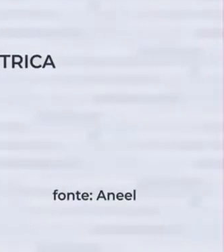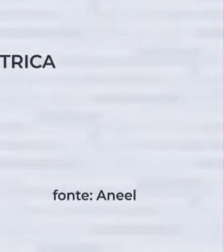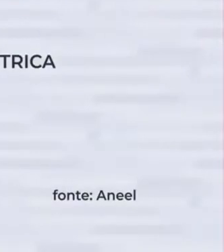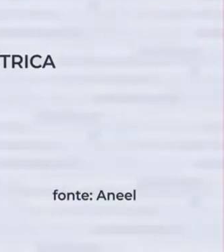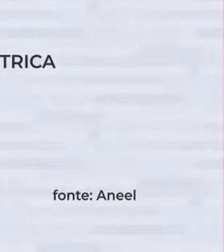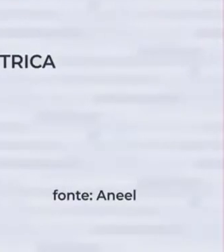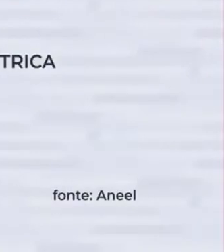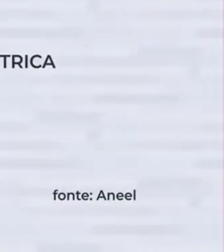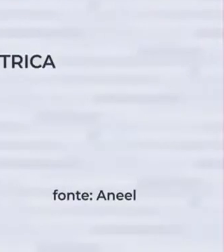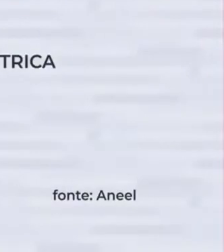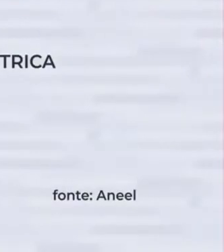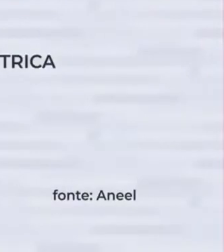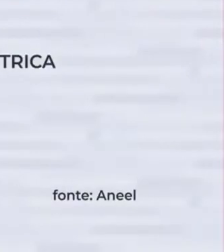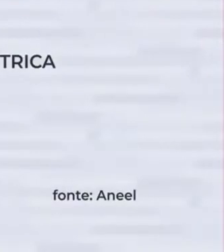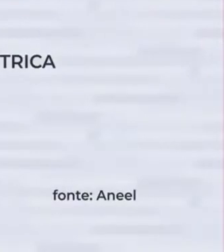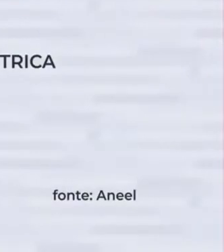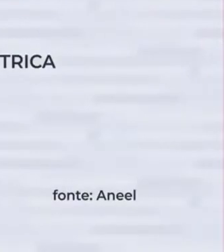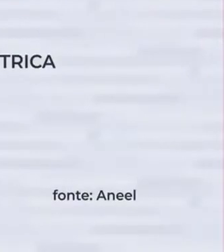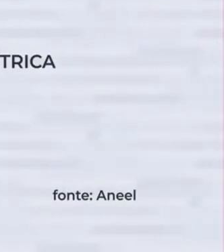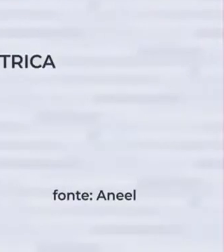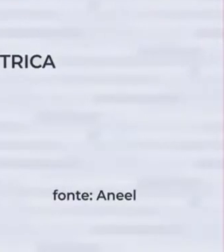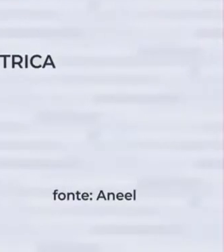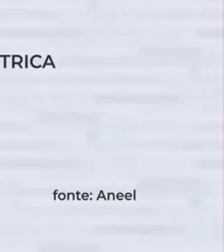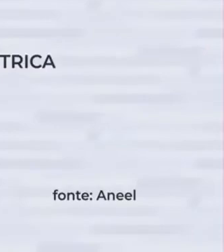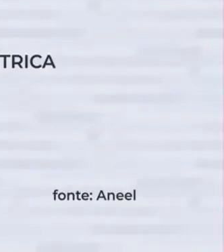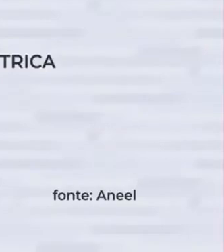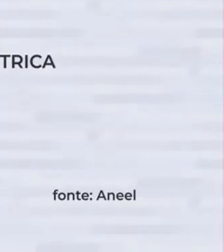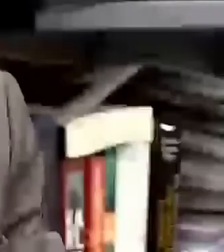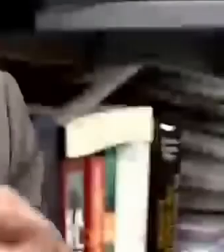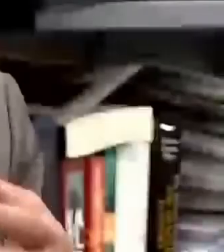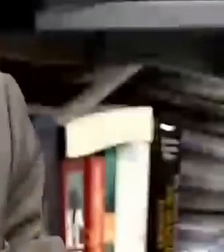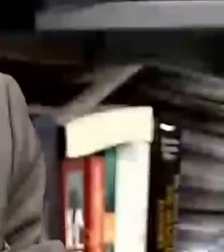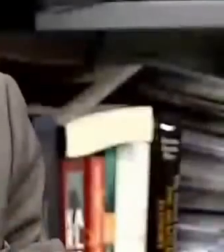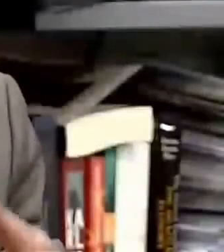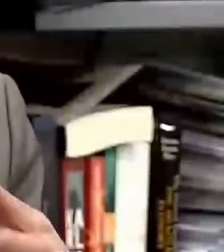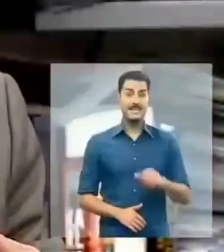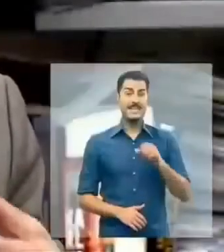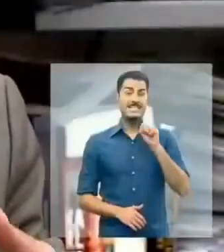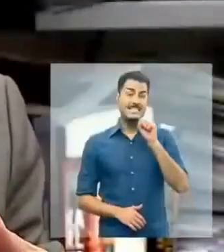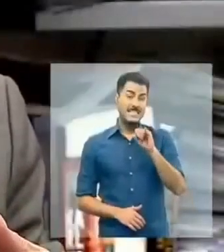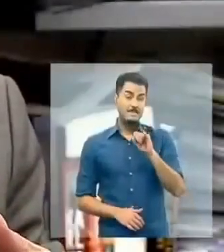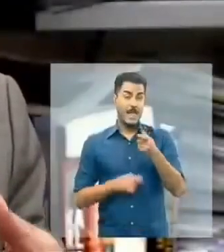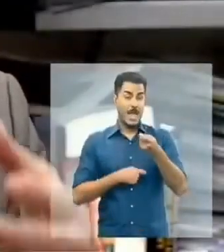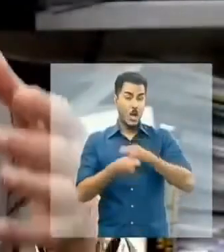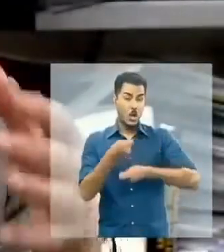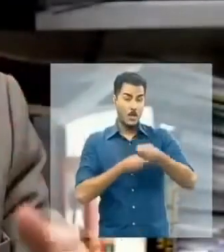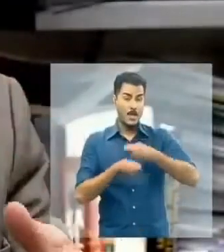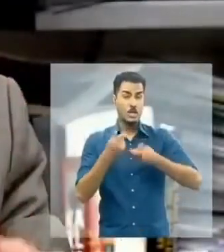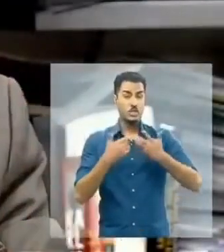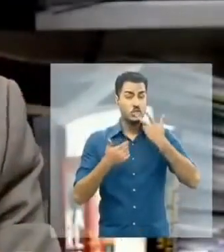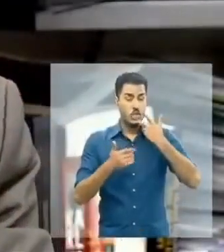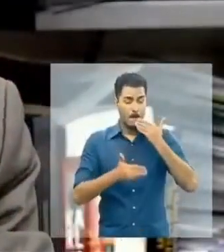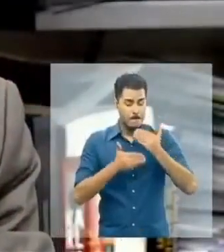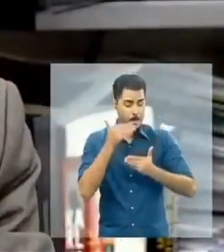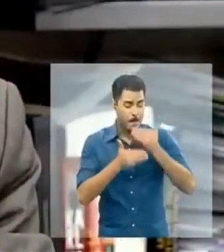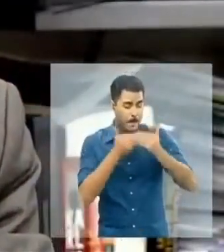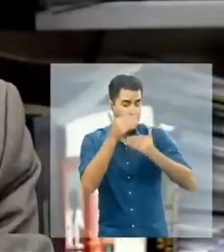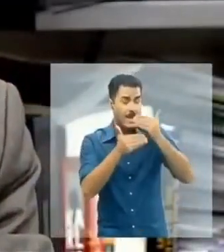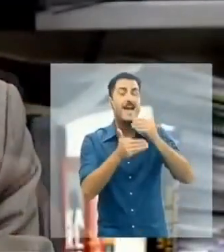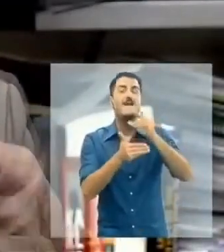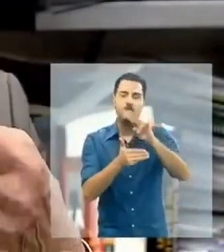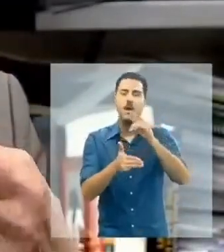e a solar a quase nada, só 0,6%. Se a economia acelerar, nós vamos ter problemas